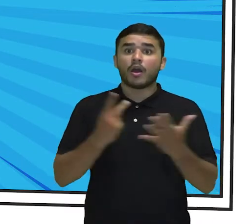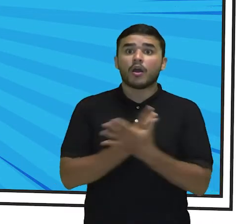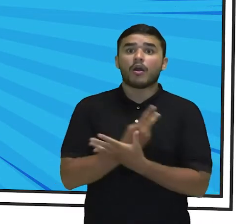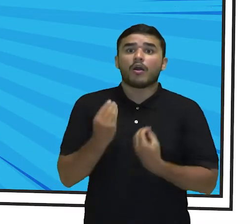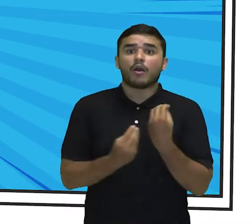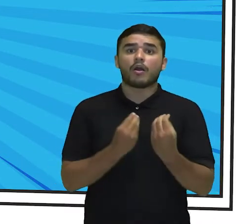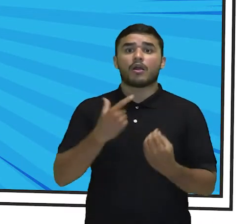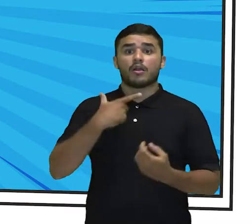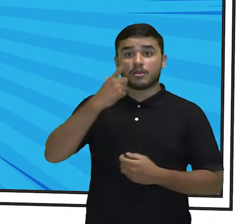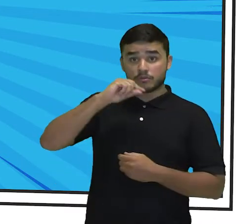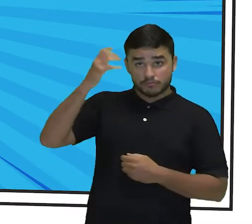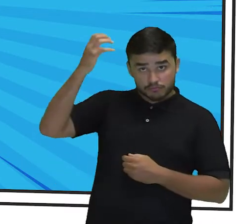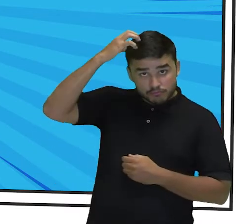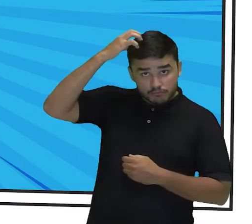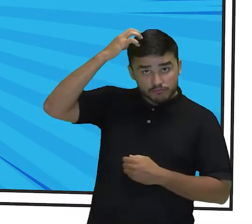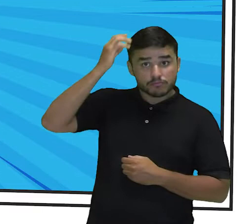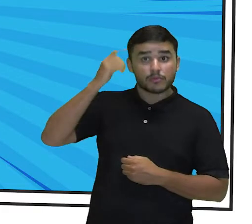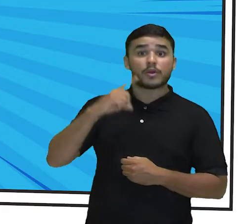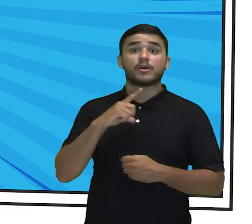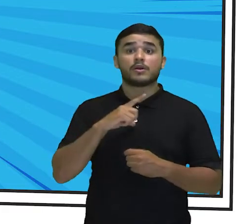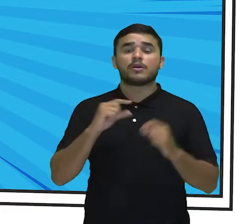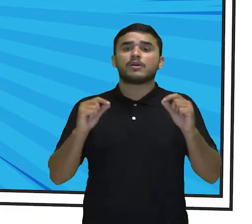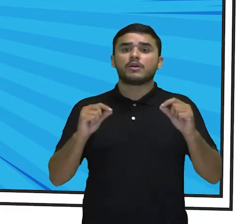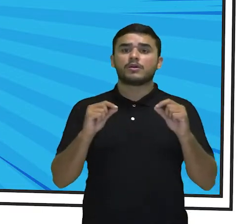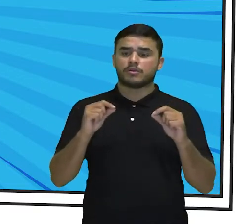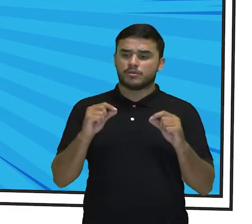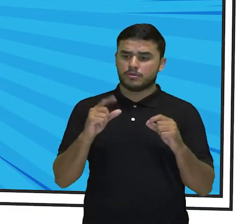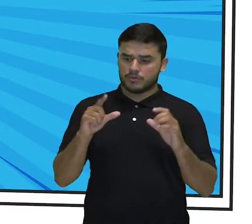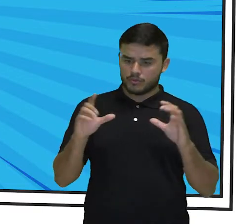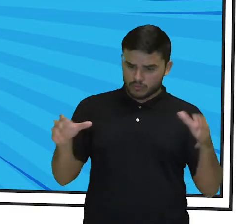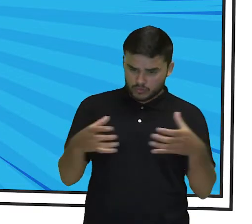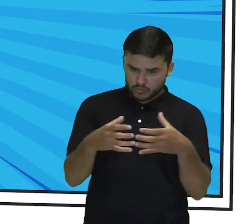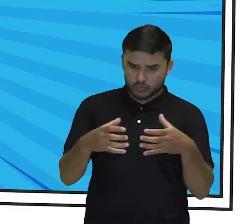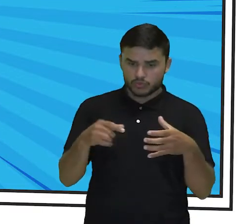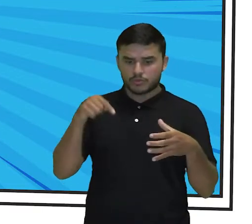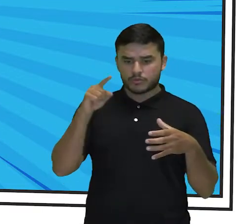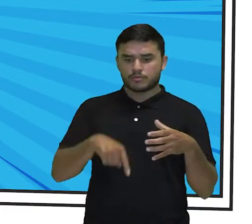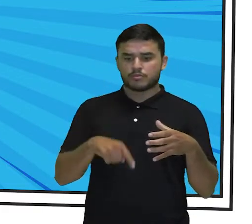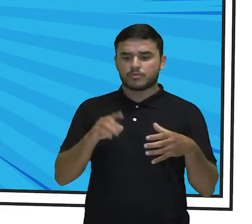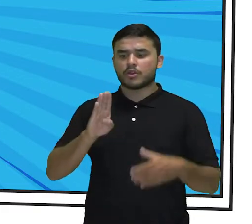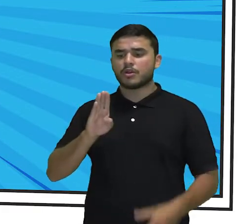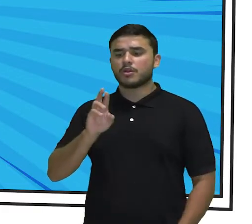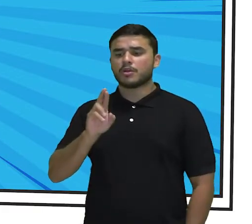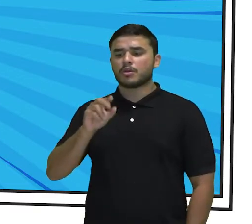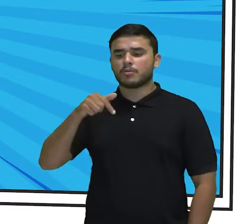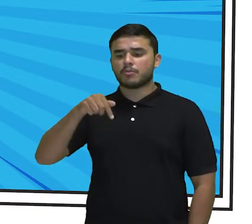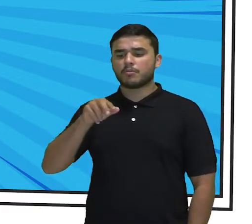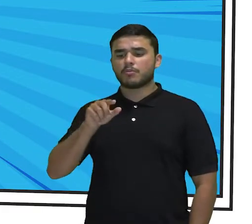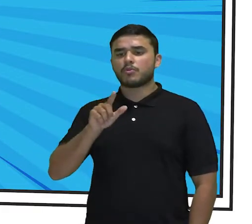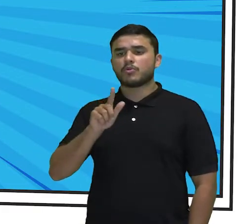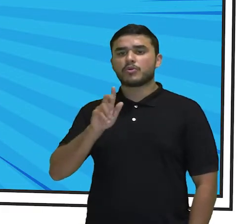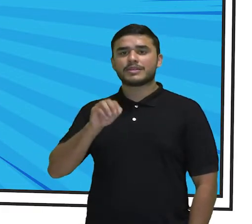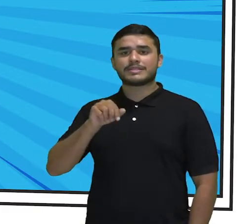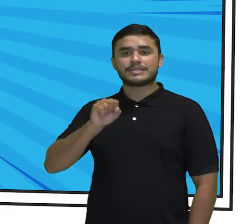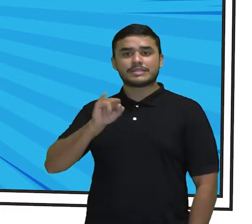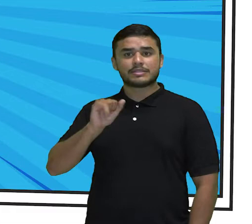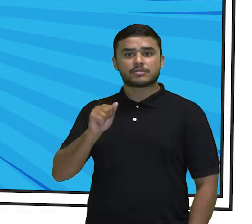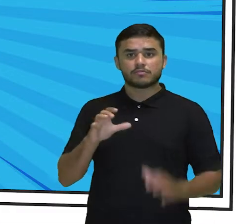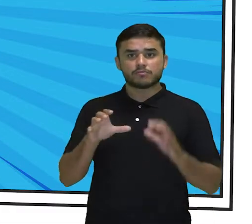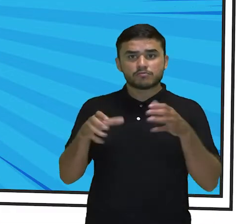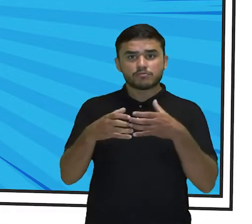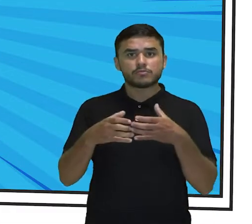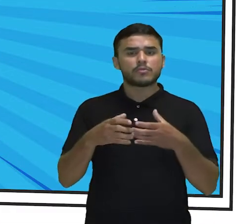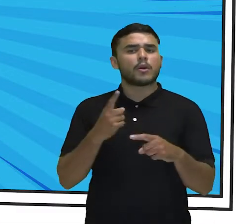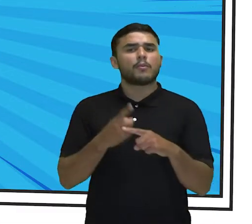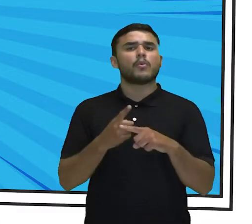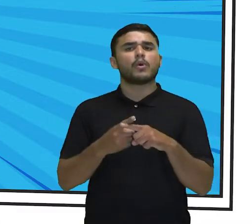esse rei, ele se juntou com a classe burguesa para ter esse poder. Aí você diz assim, calma, por que o